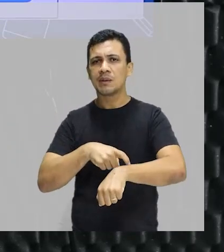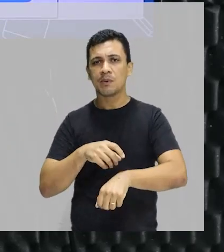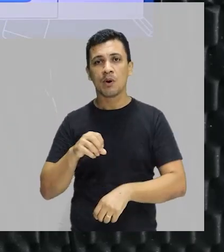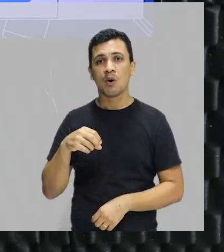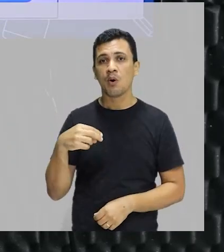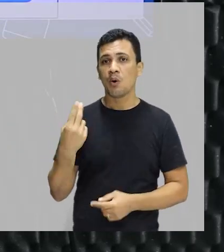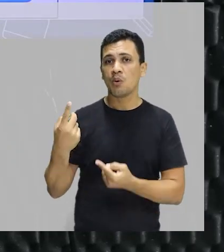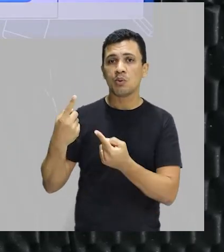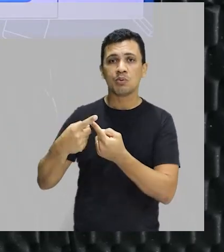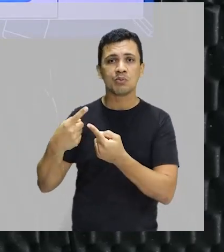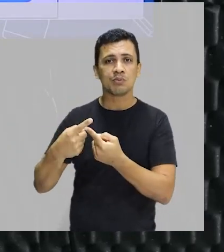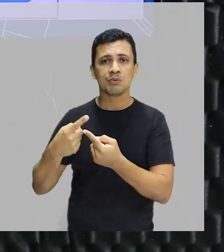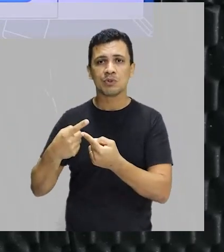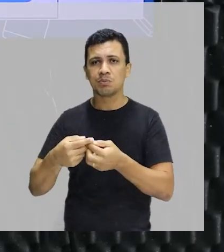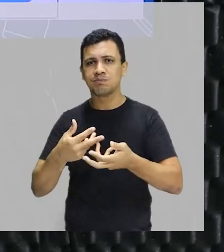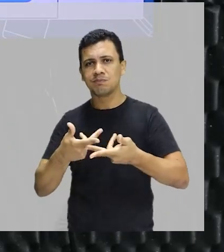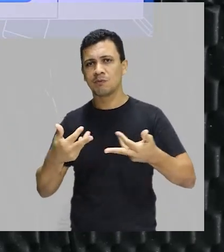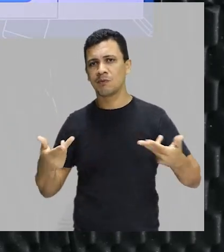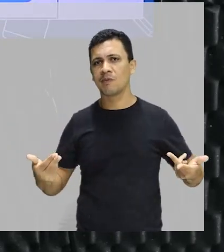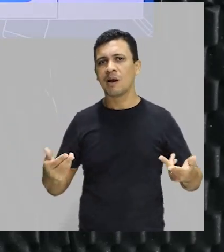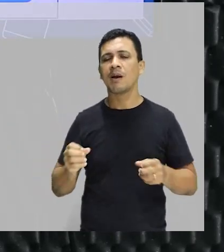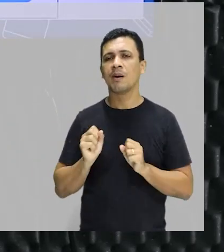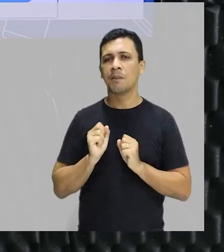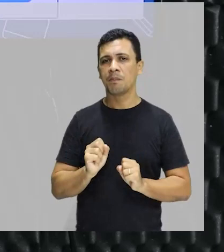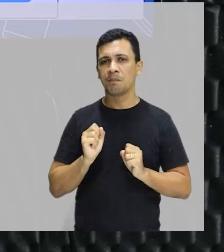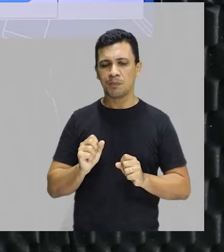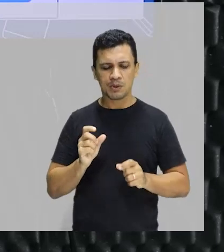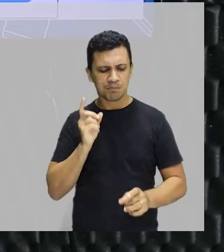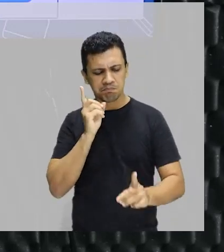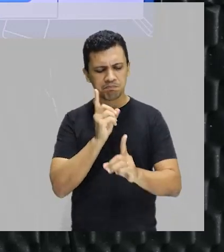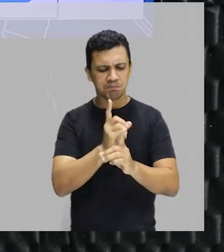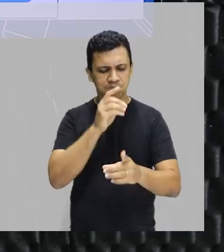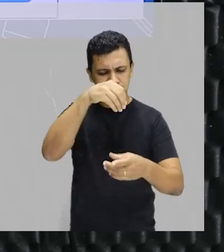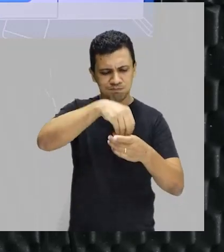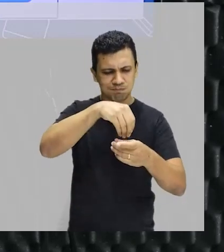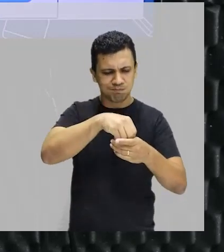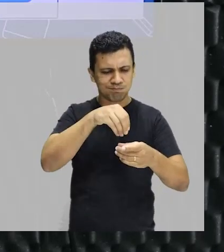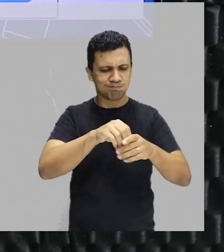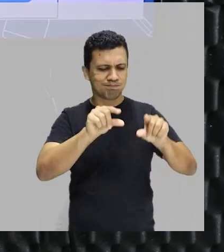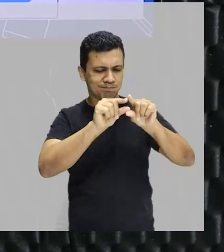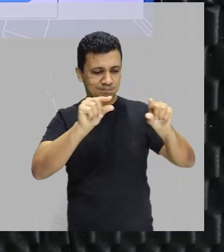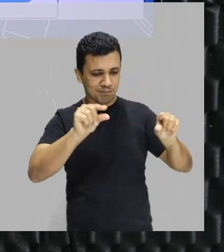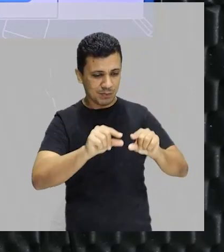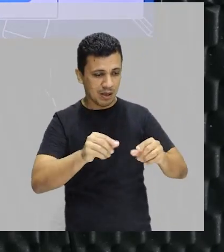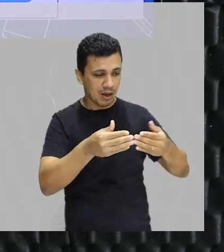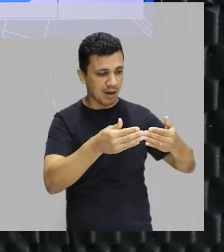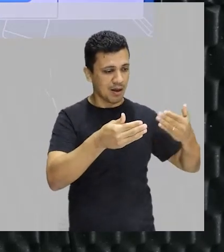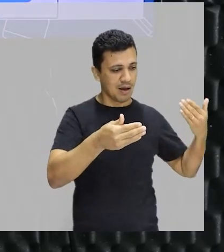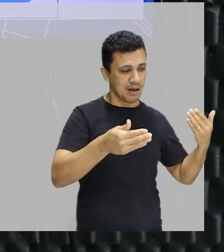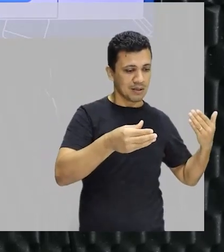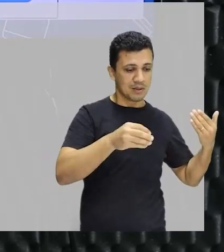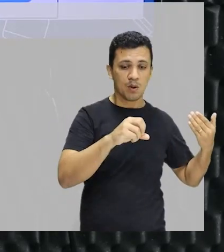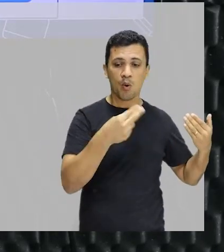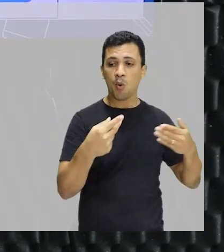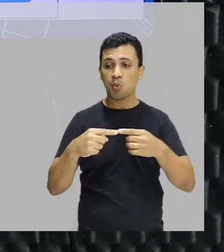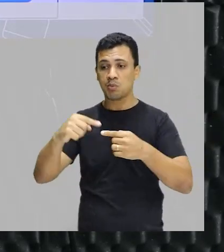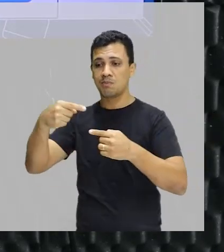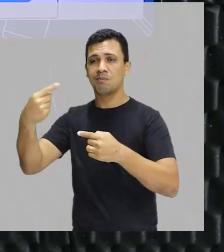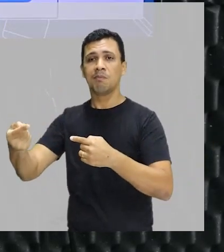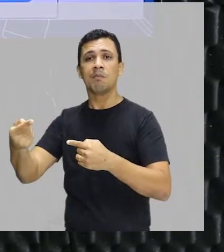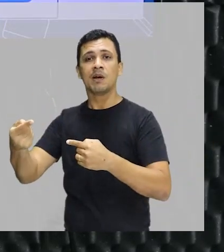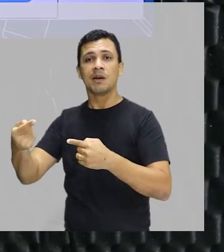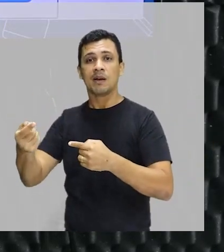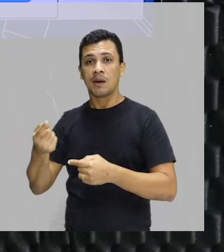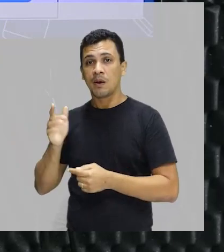locuções adnominais, por exemplo, que podem aparecer entre essas estruturas, antes ou depois. O que eu mostro para vocês quando a